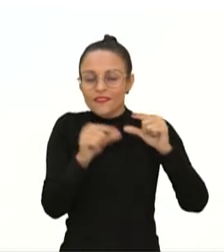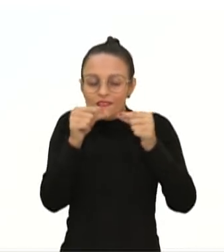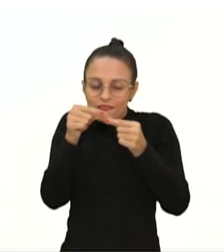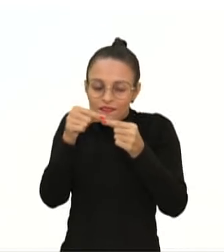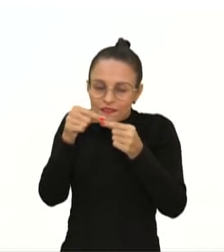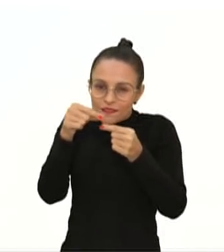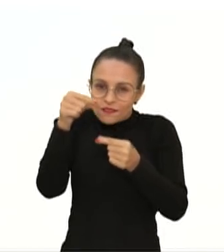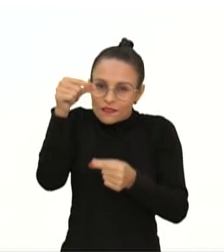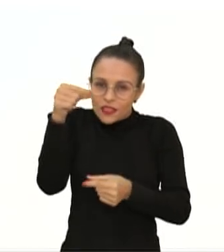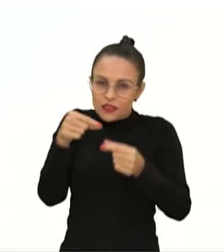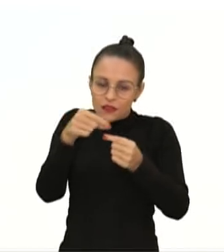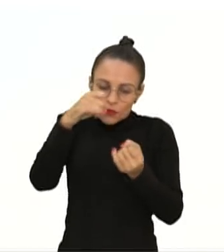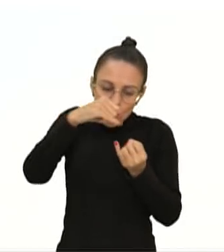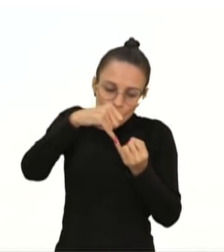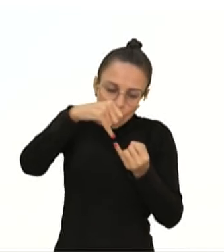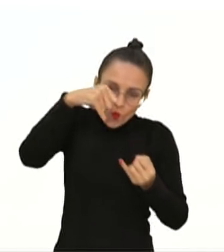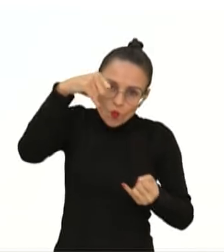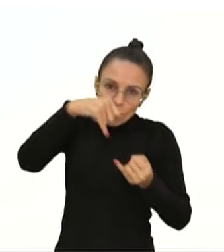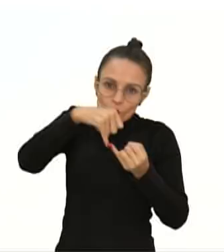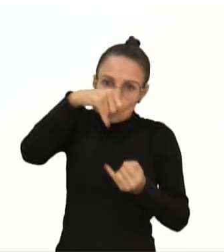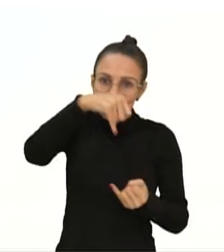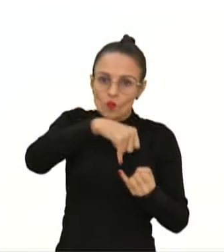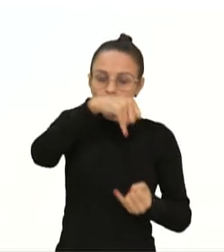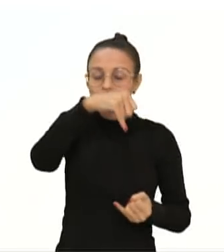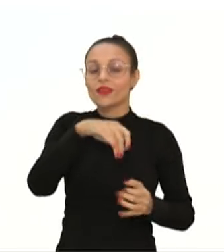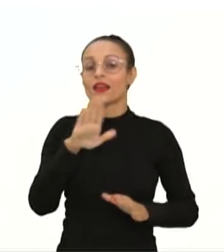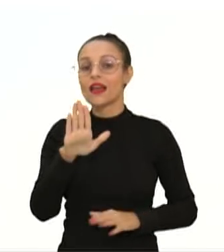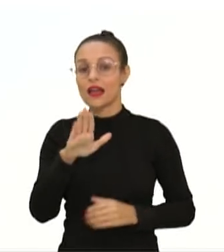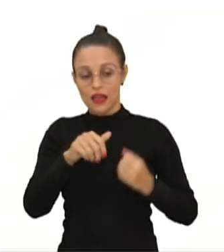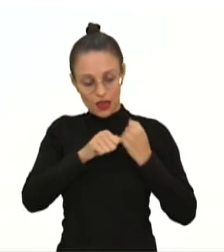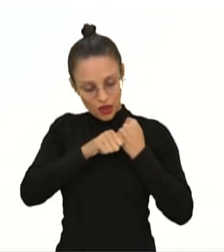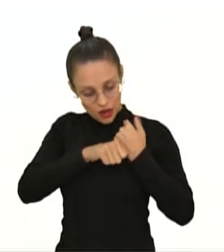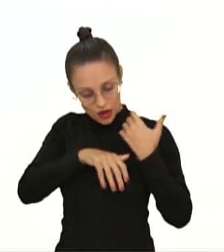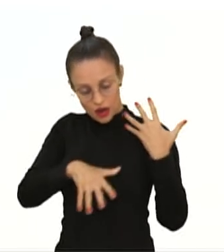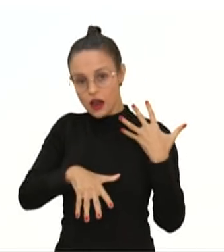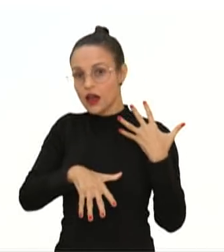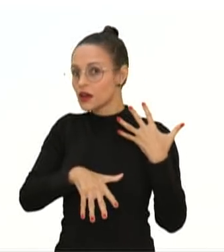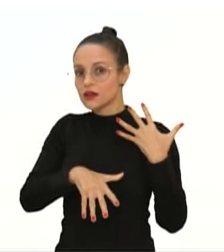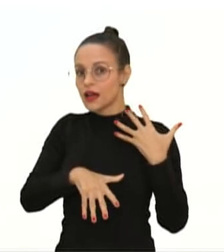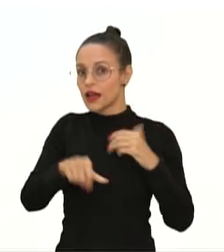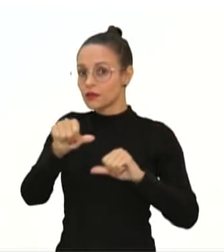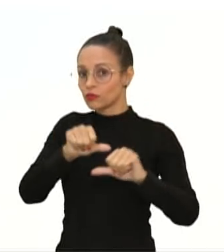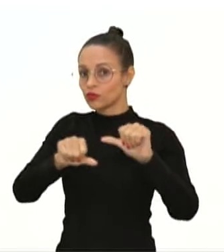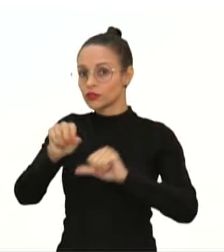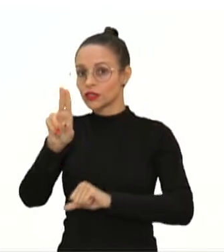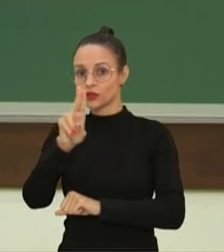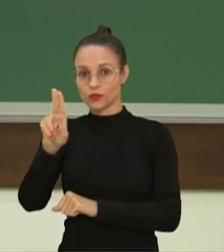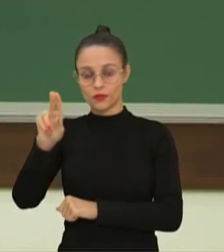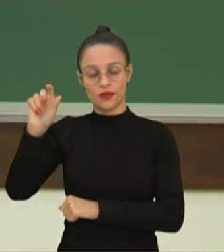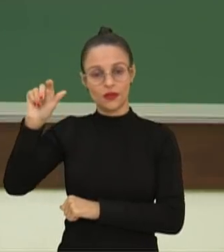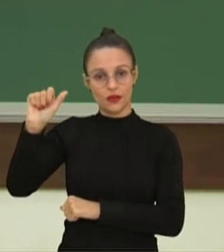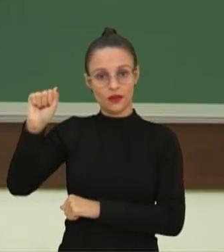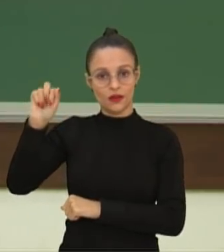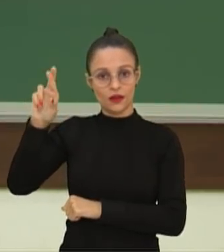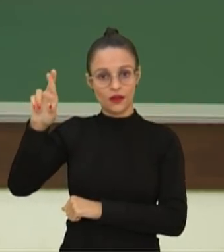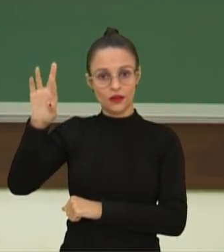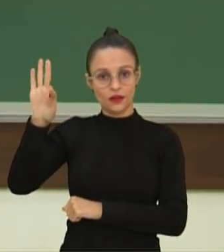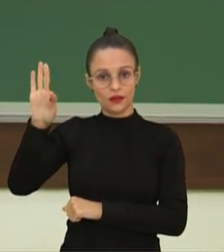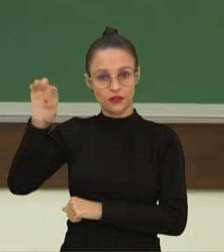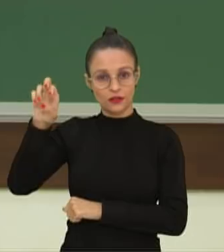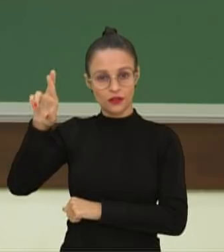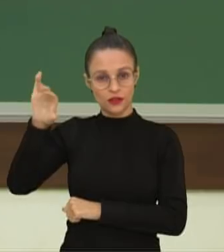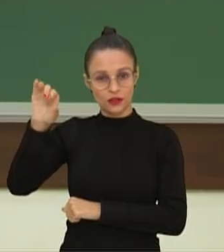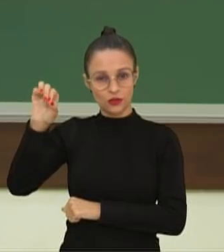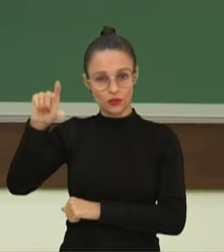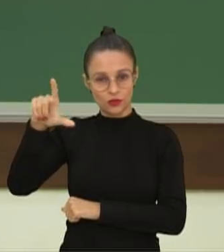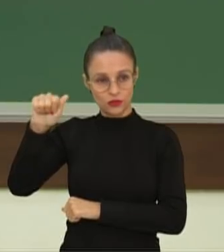finas, menores, a gente não chama mais de artérias, e sim de arteríolas, tá? Então, a gente tem várias artérias importantes